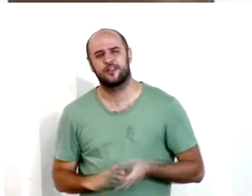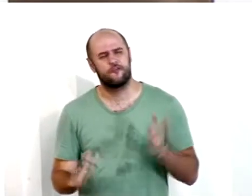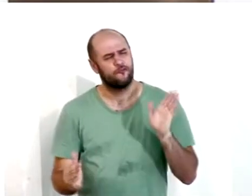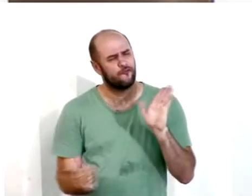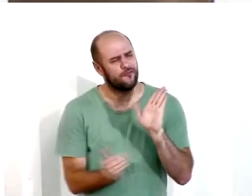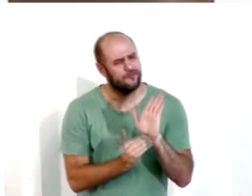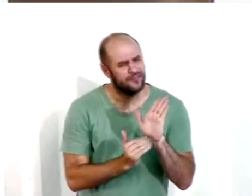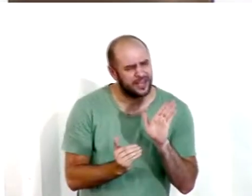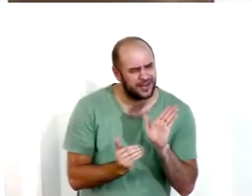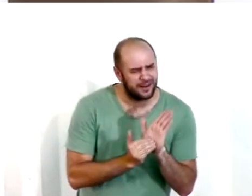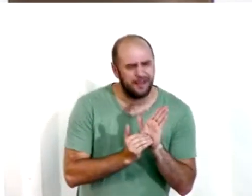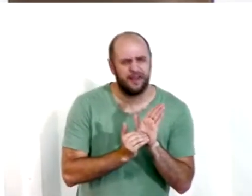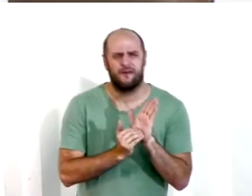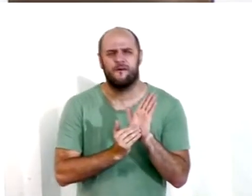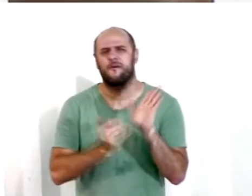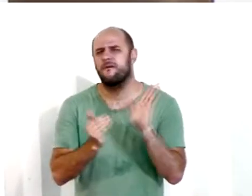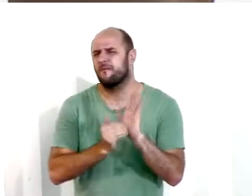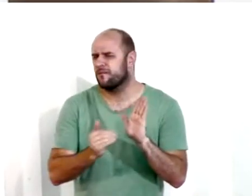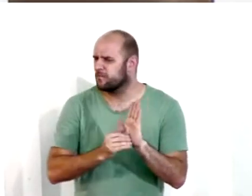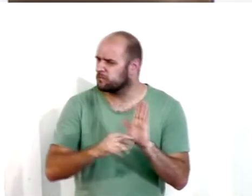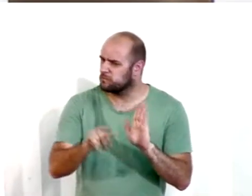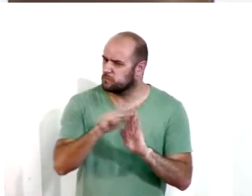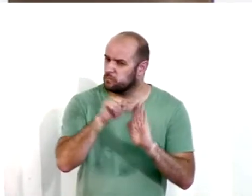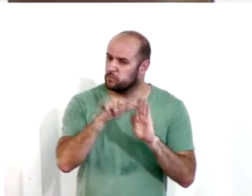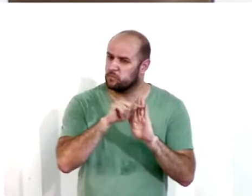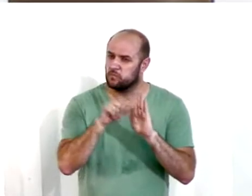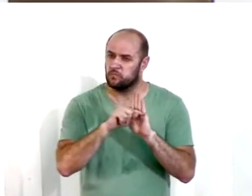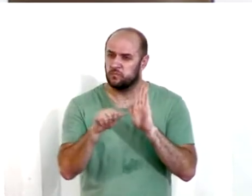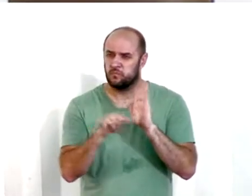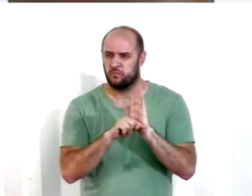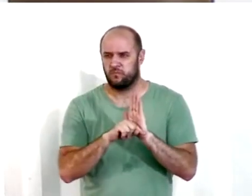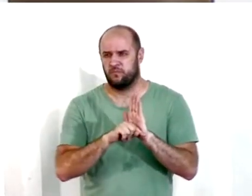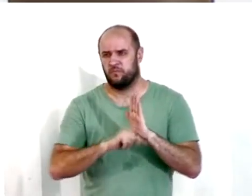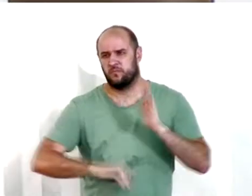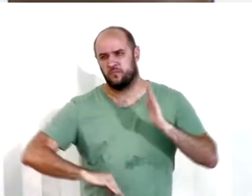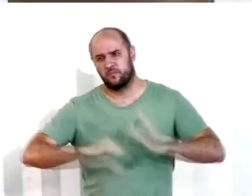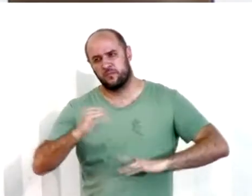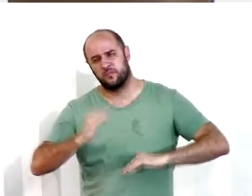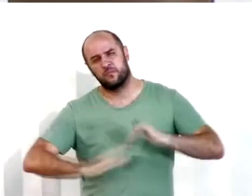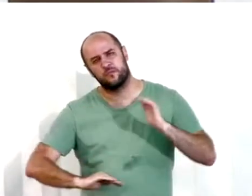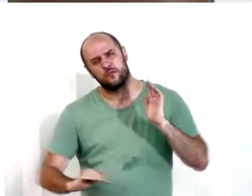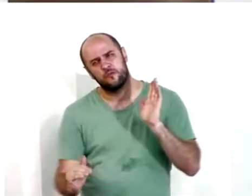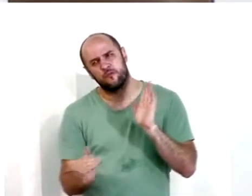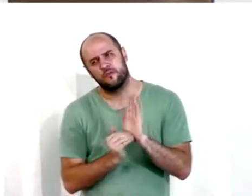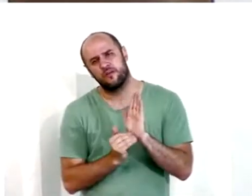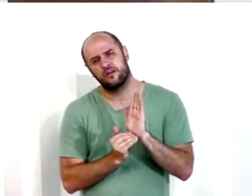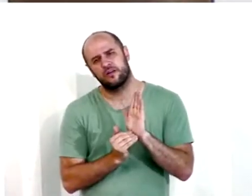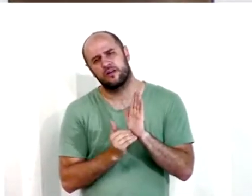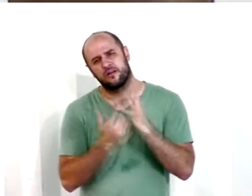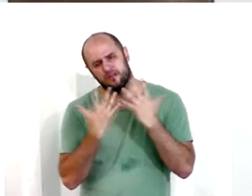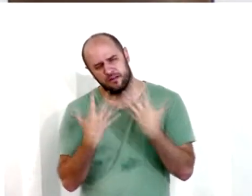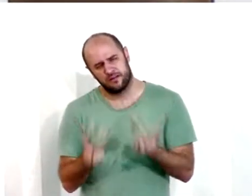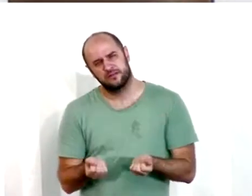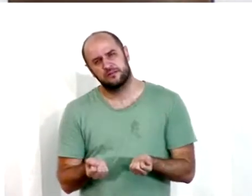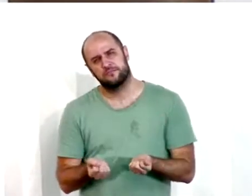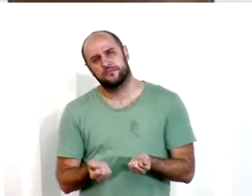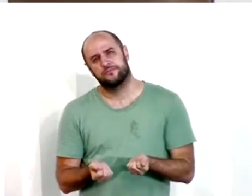fim do plano, a realização final vai ser Deus receber